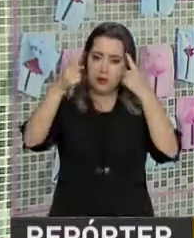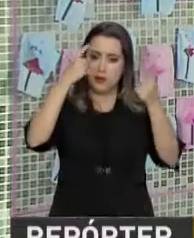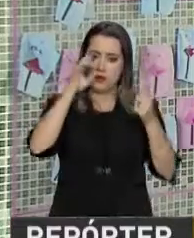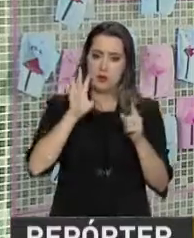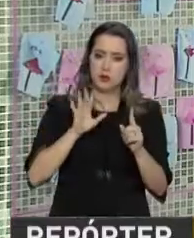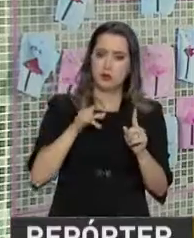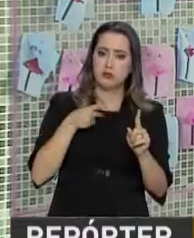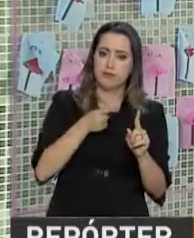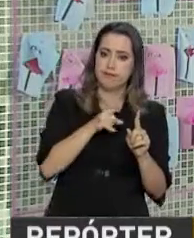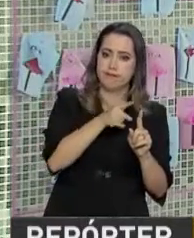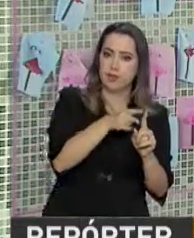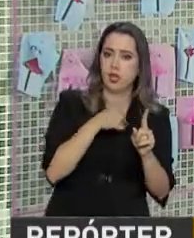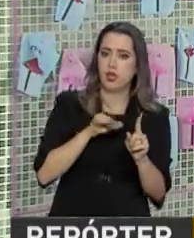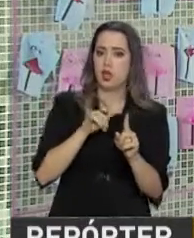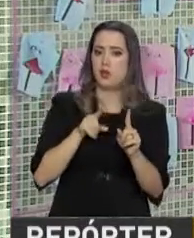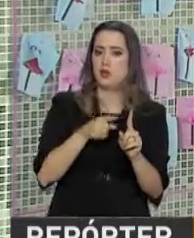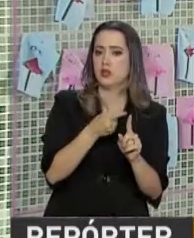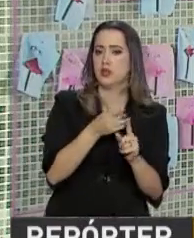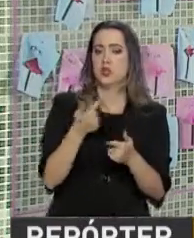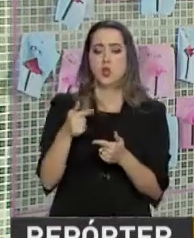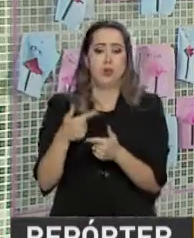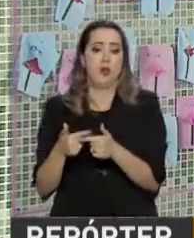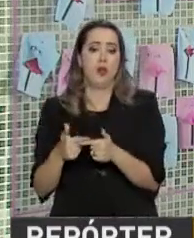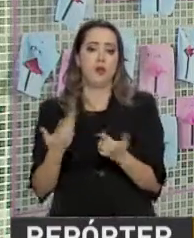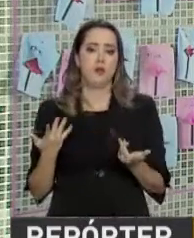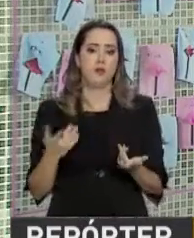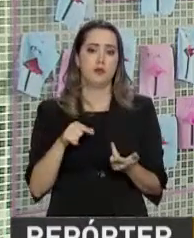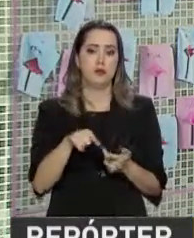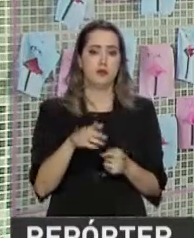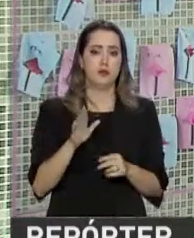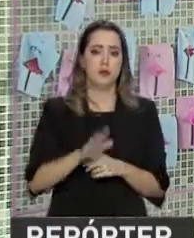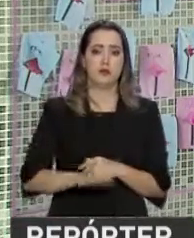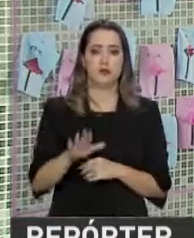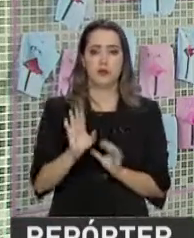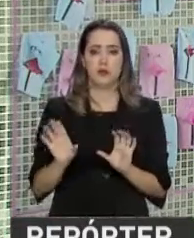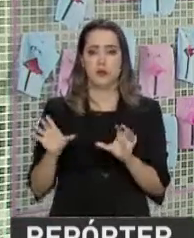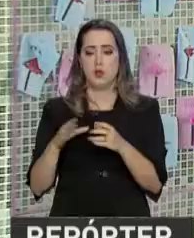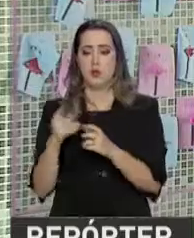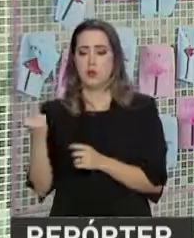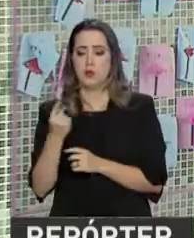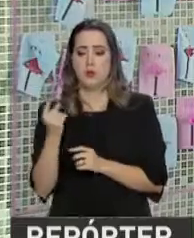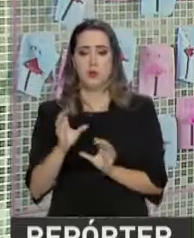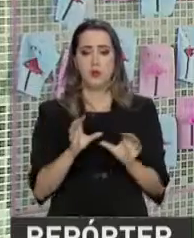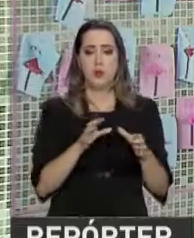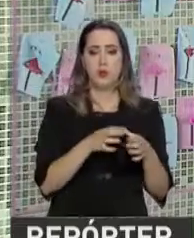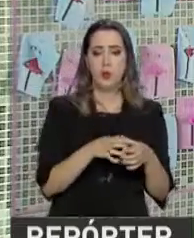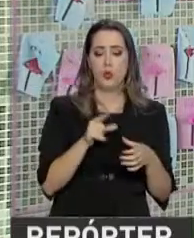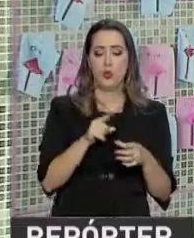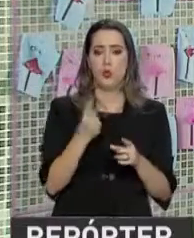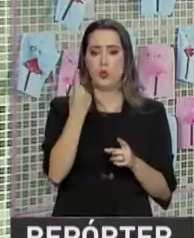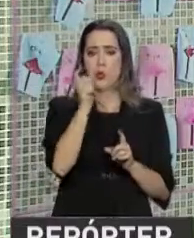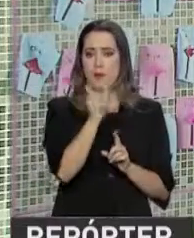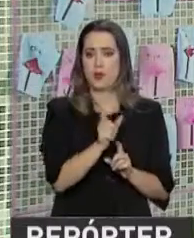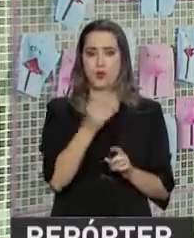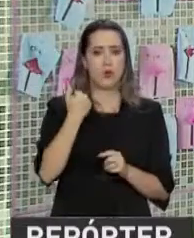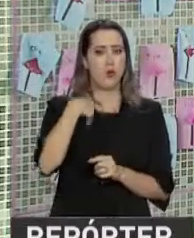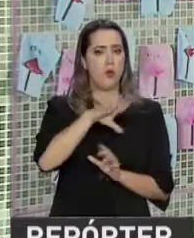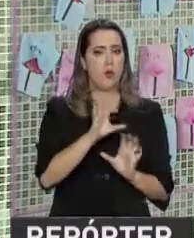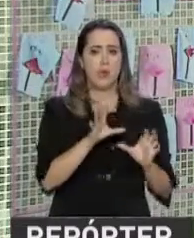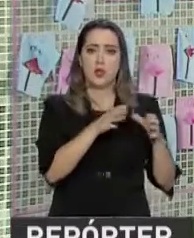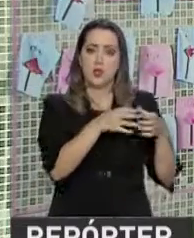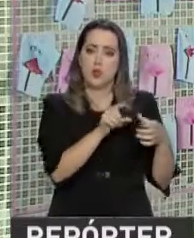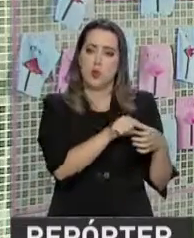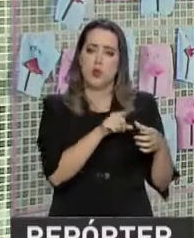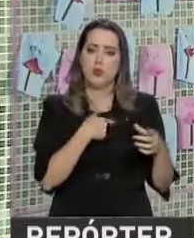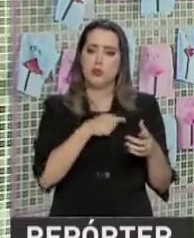evidente praticada por um indivíduo ou grupo contra uma ou mais pessoas com o objetivo de intimidar agredir